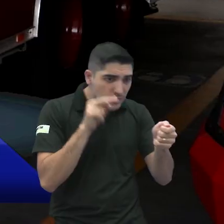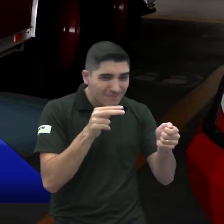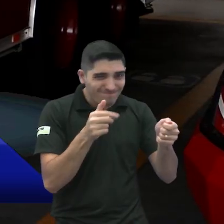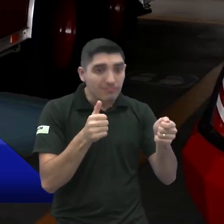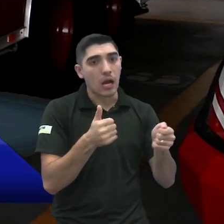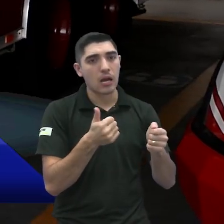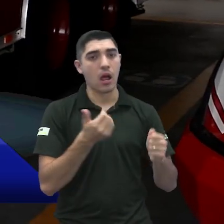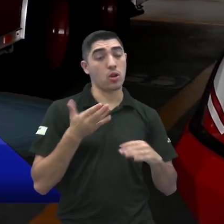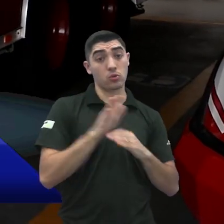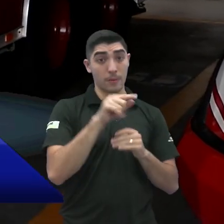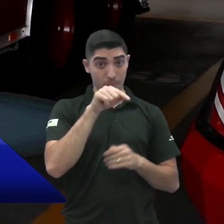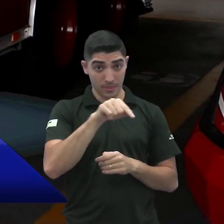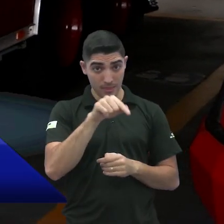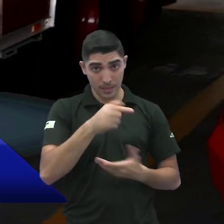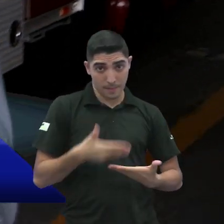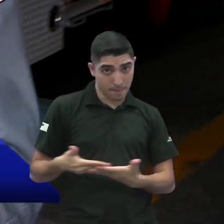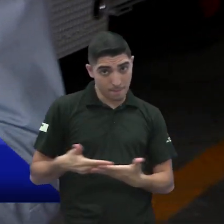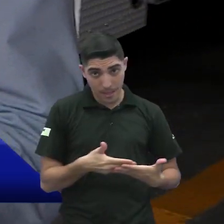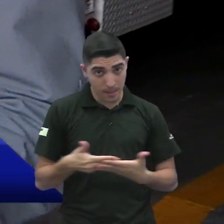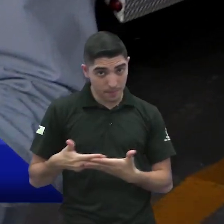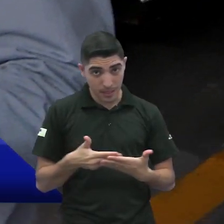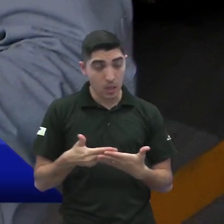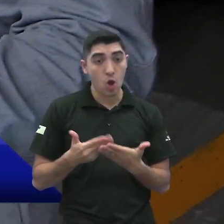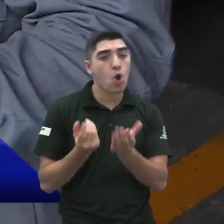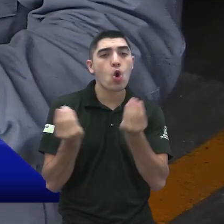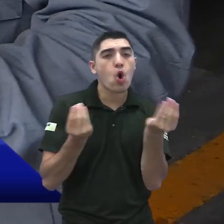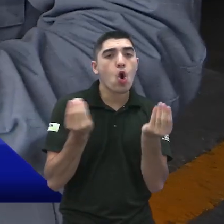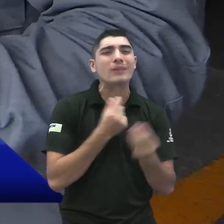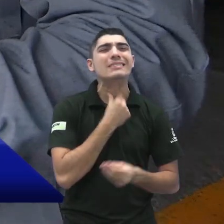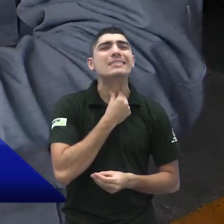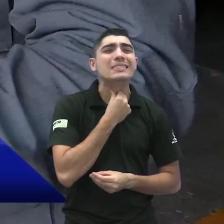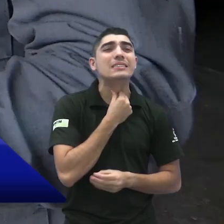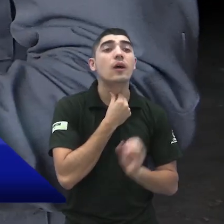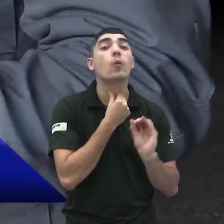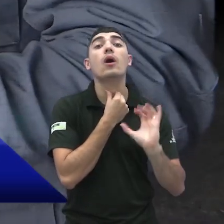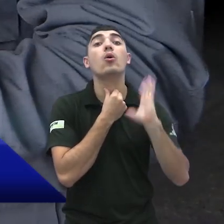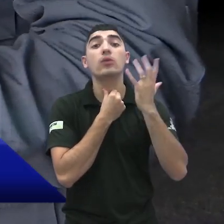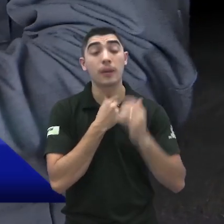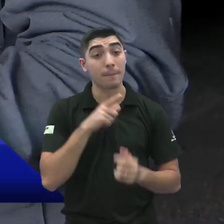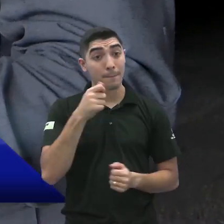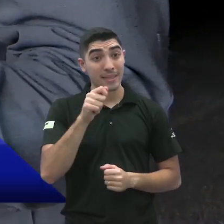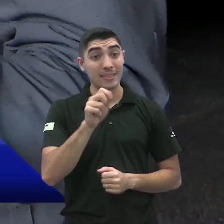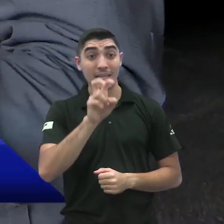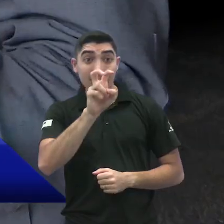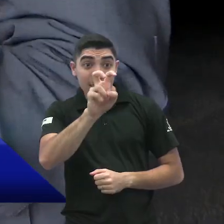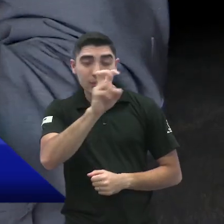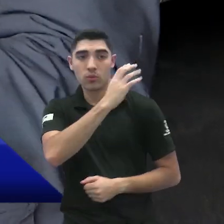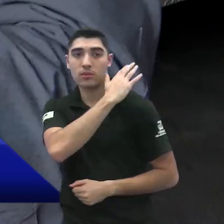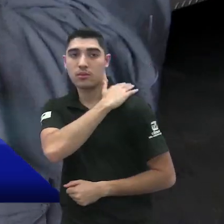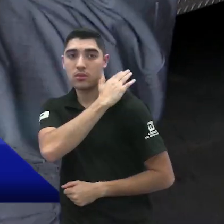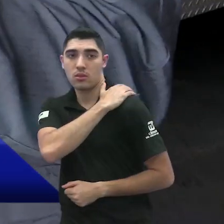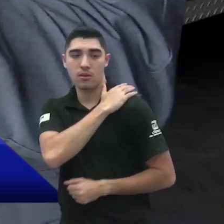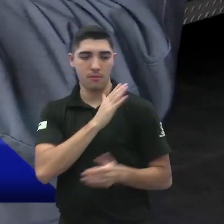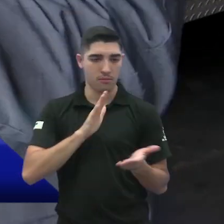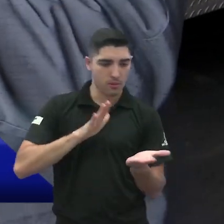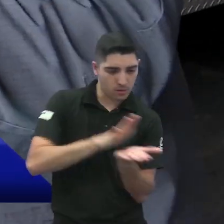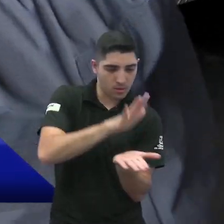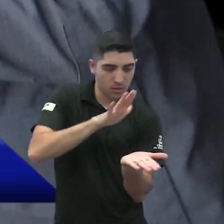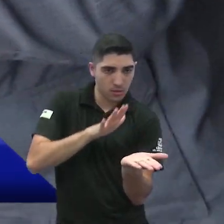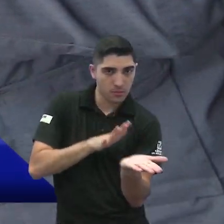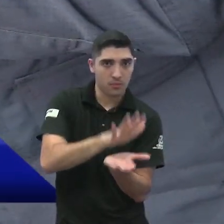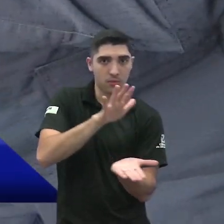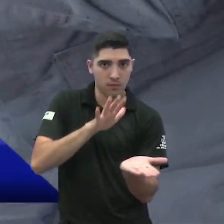de desengasgamento, que no caso dos bebês devemos iniciar com 5 tapas nas costas, né?